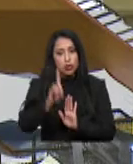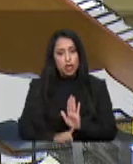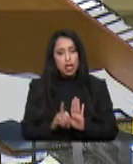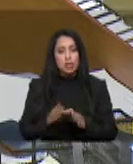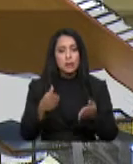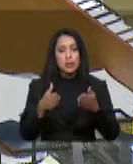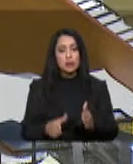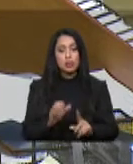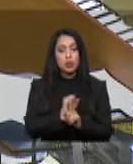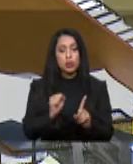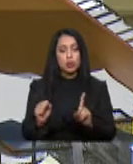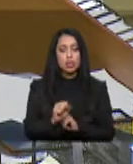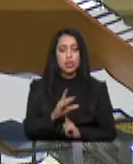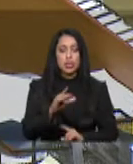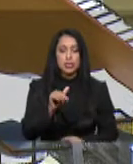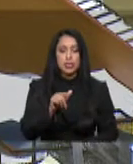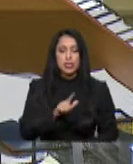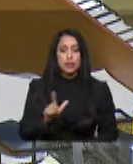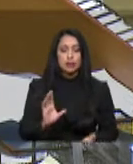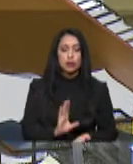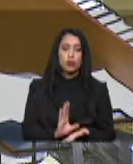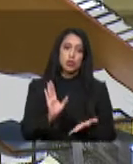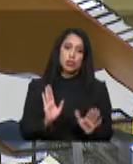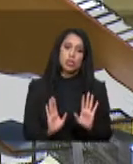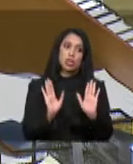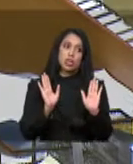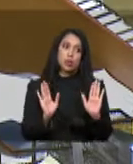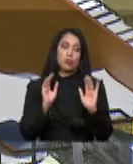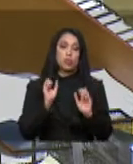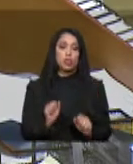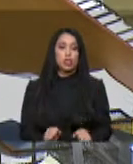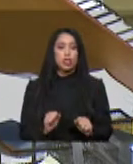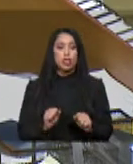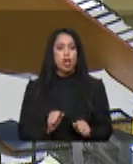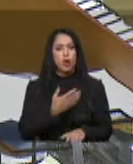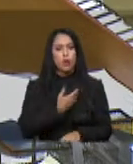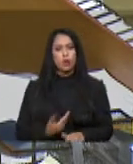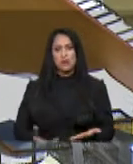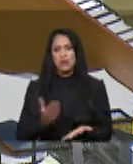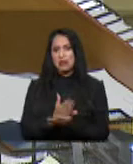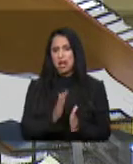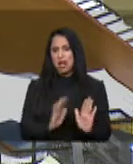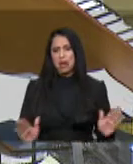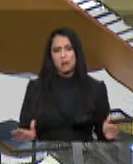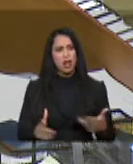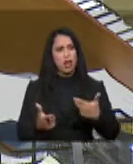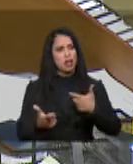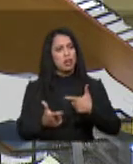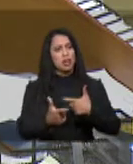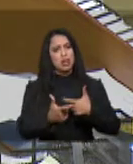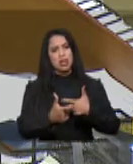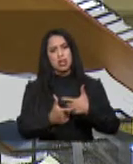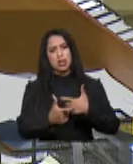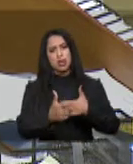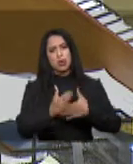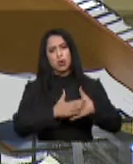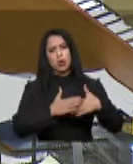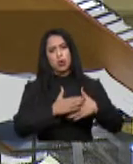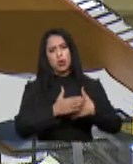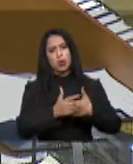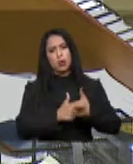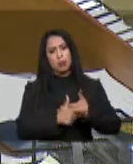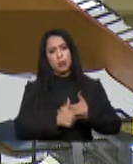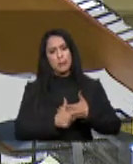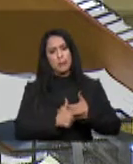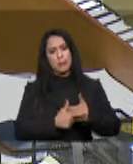sociedade civil nesse conselho, na verdade poderia o governo até mesmo extingui-lo e incorporar a competência em algum órgão próprio do Ministério do Meio